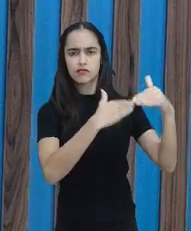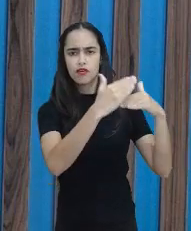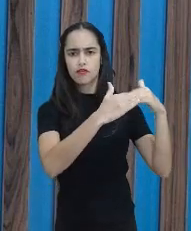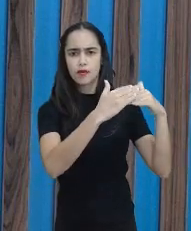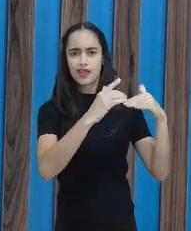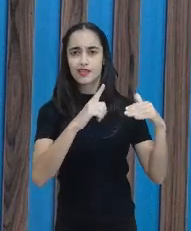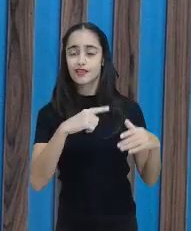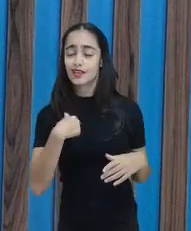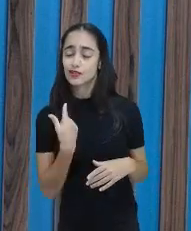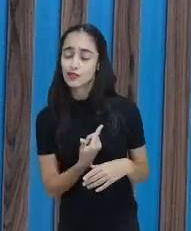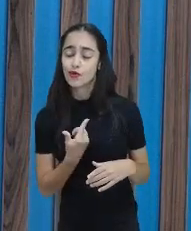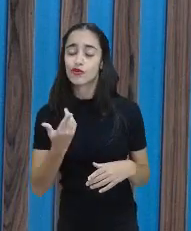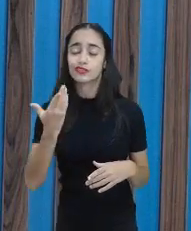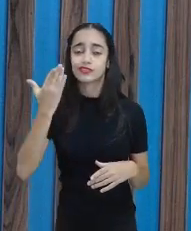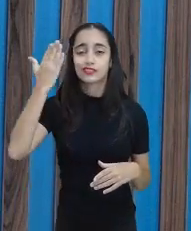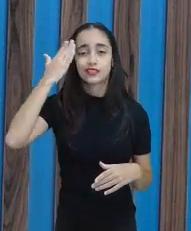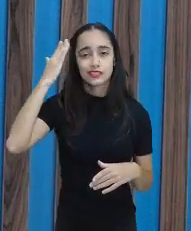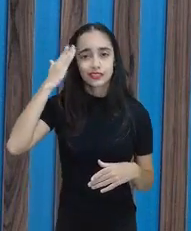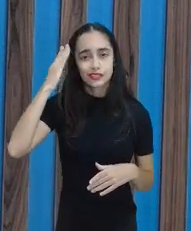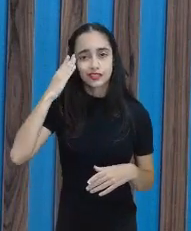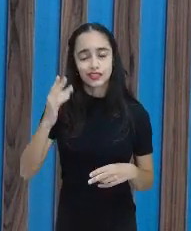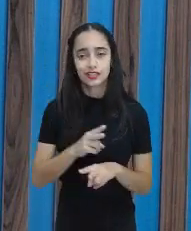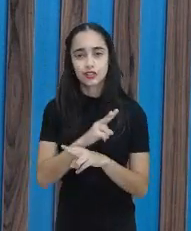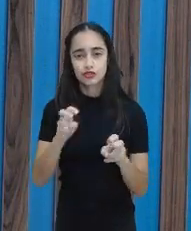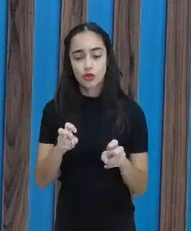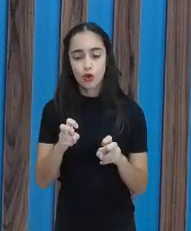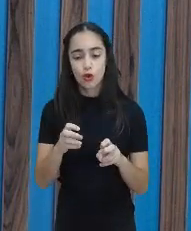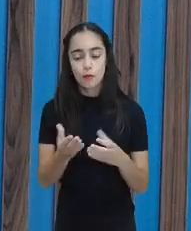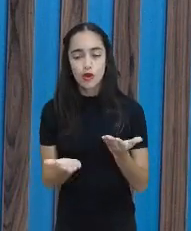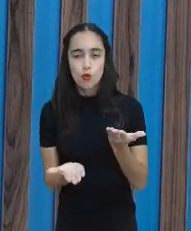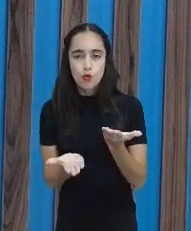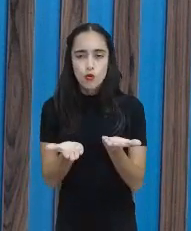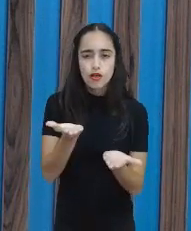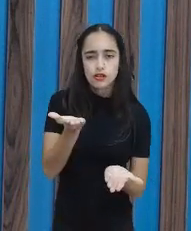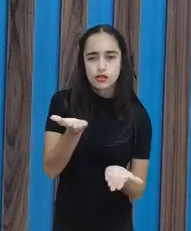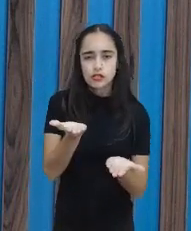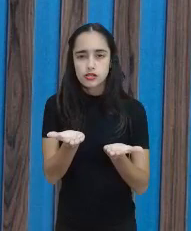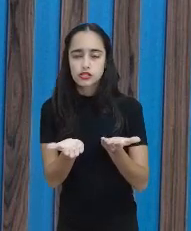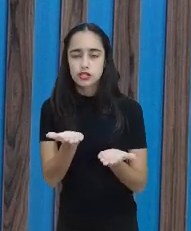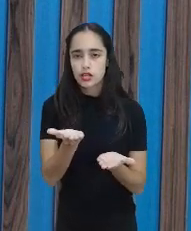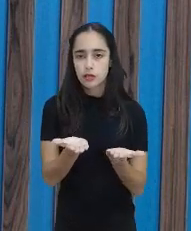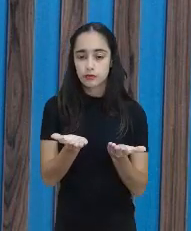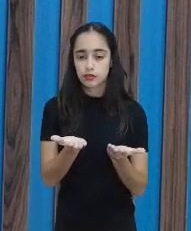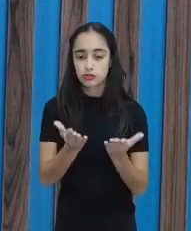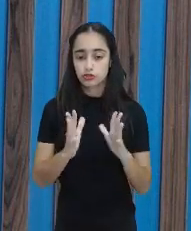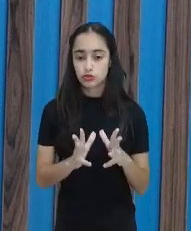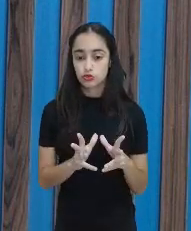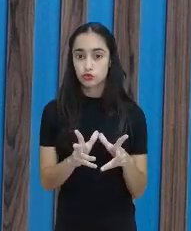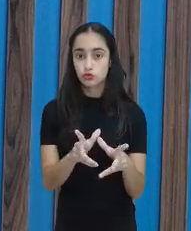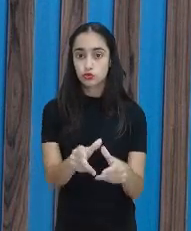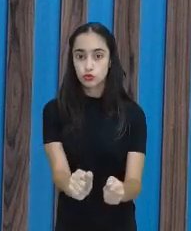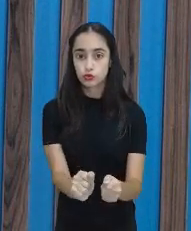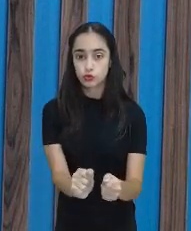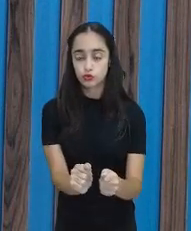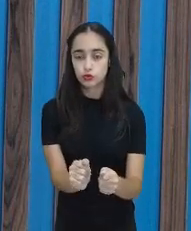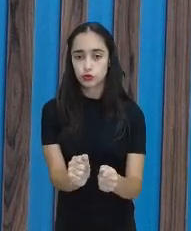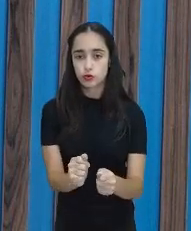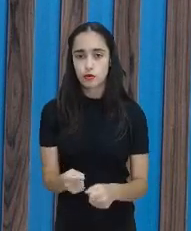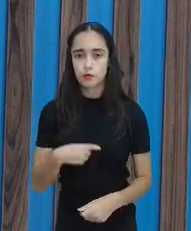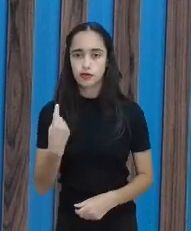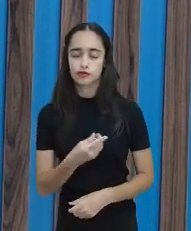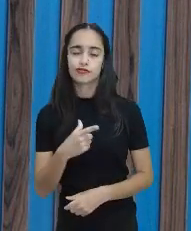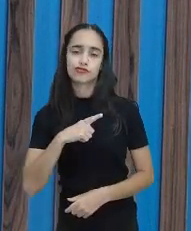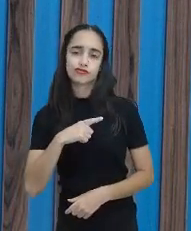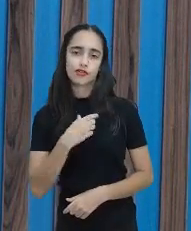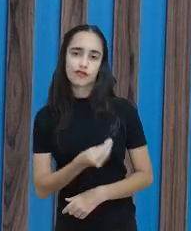a questão econômica, a questão do meio ambiente e as questões sociais, questão de justiça social, né,